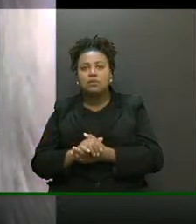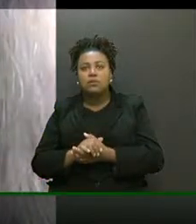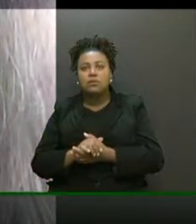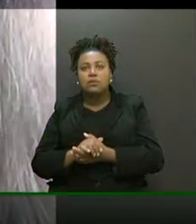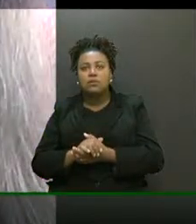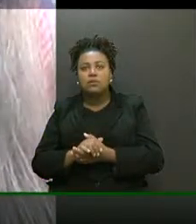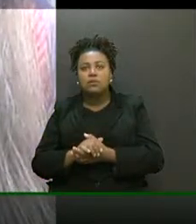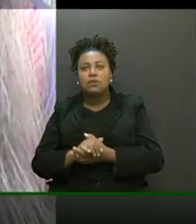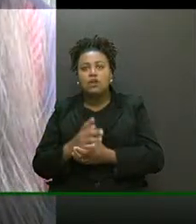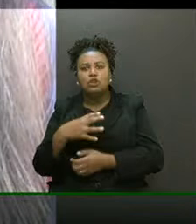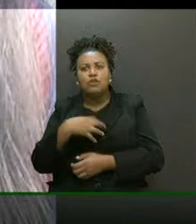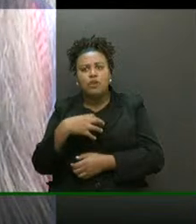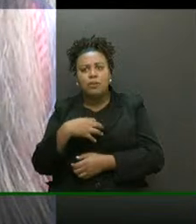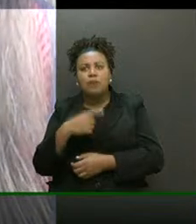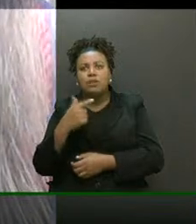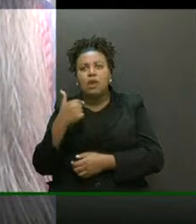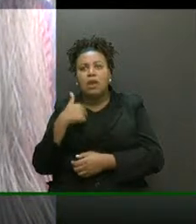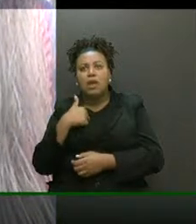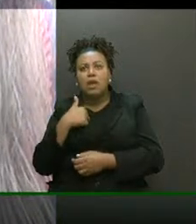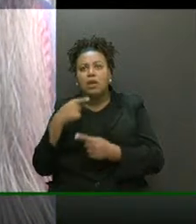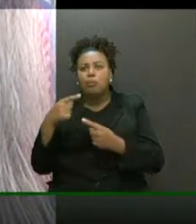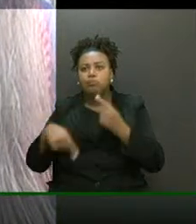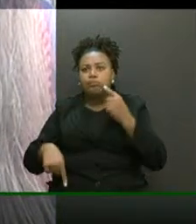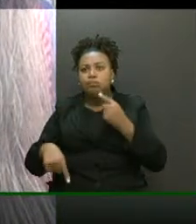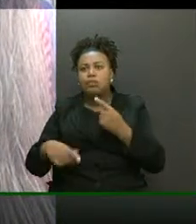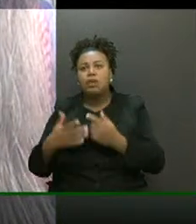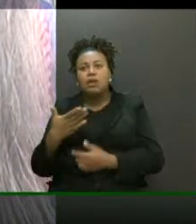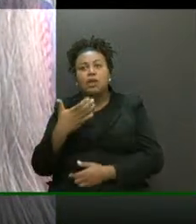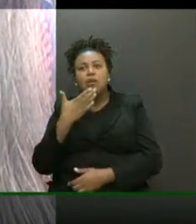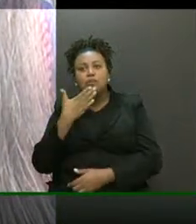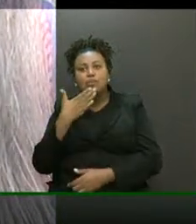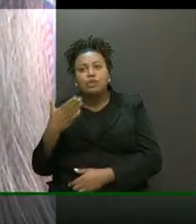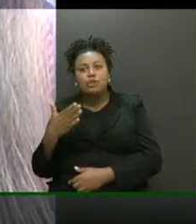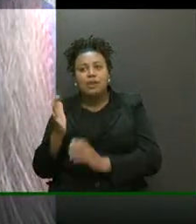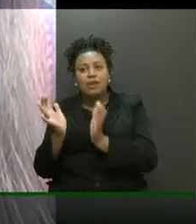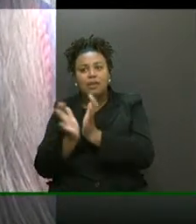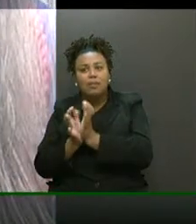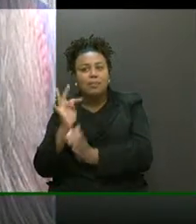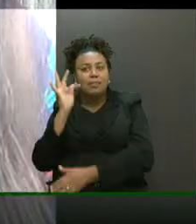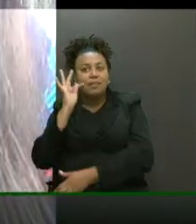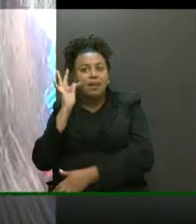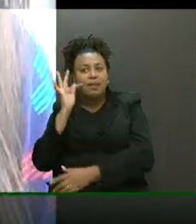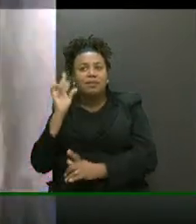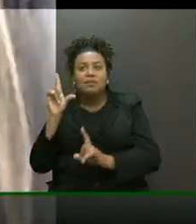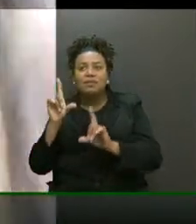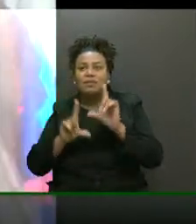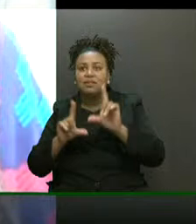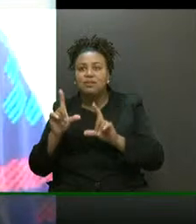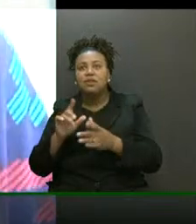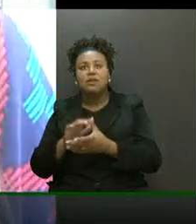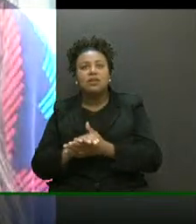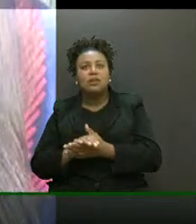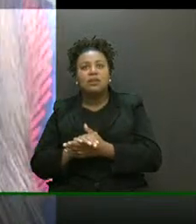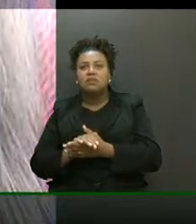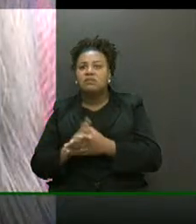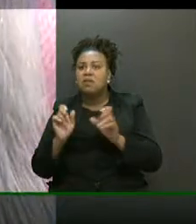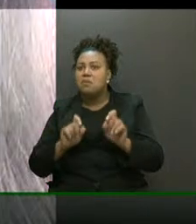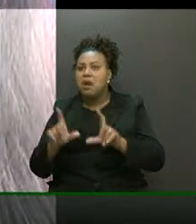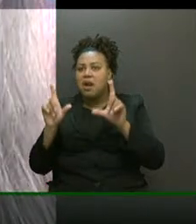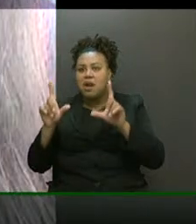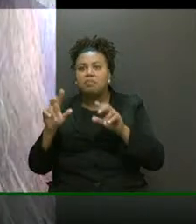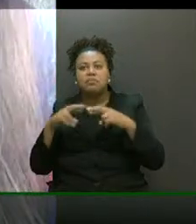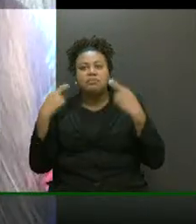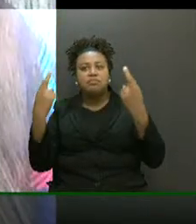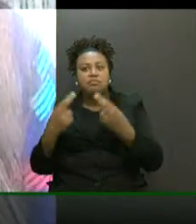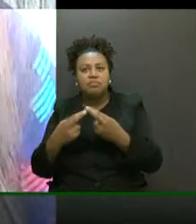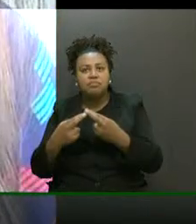do formato, tá? Eu, inclusive, caí aqui o meu... Quero pedir para a equipe técnica da Assembleia, não entra mais no meu computador, estava na